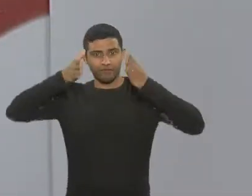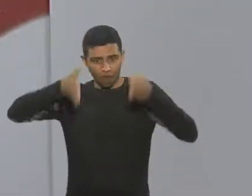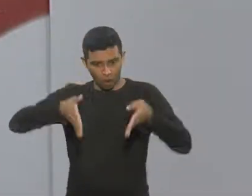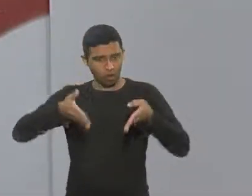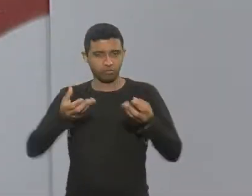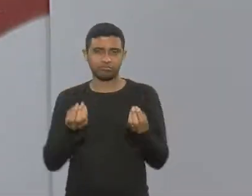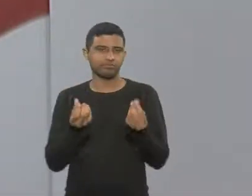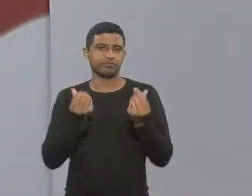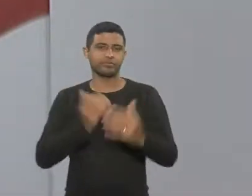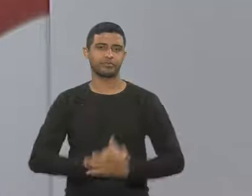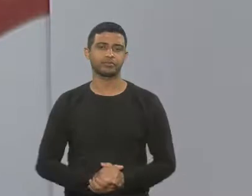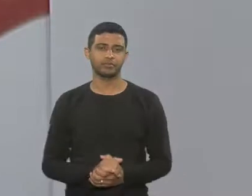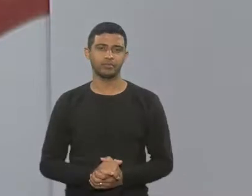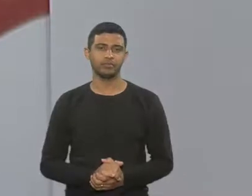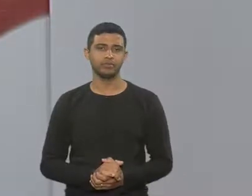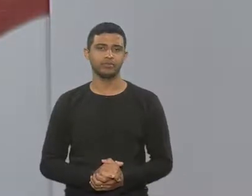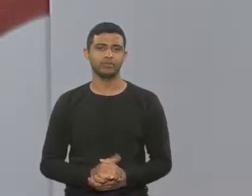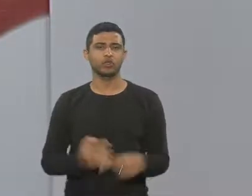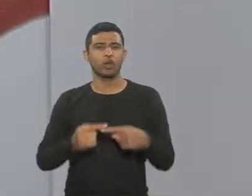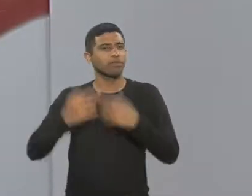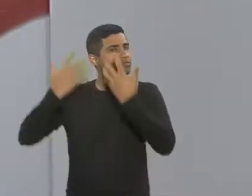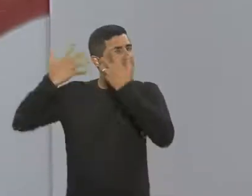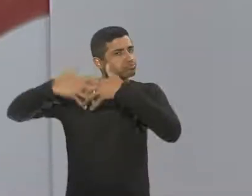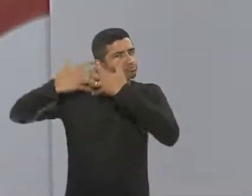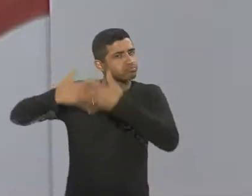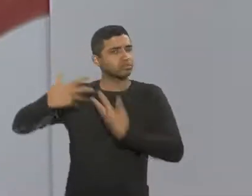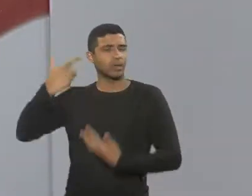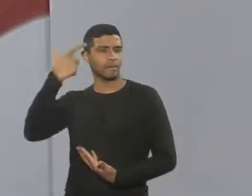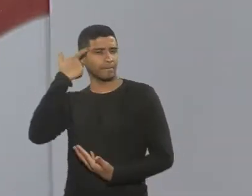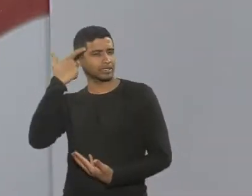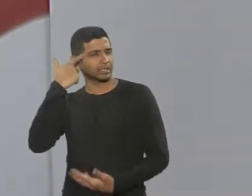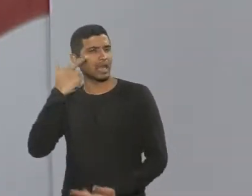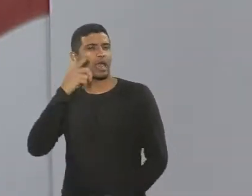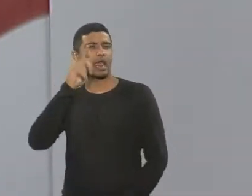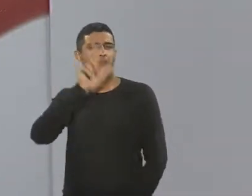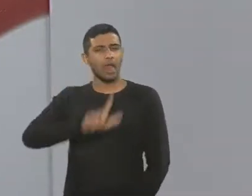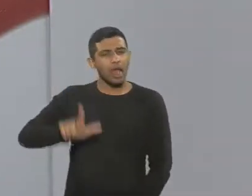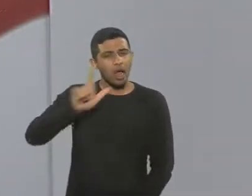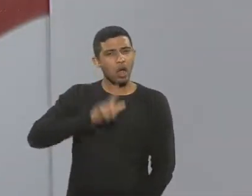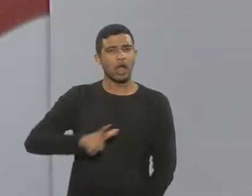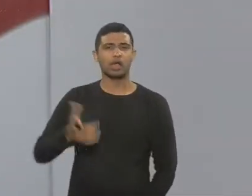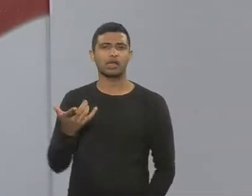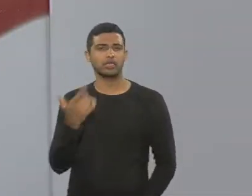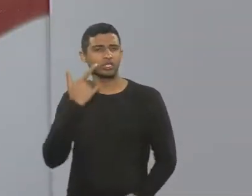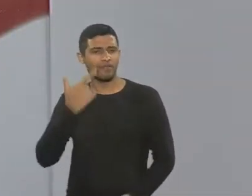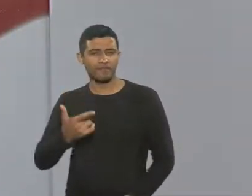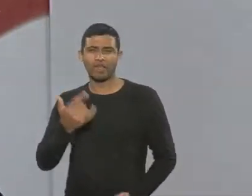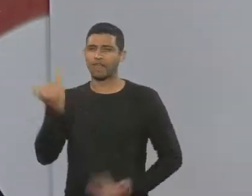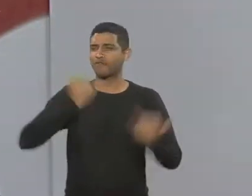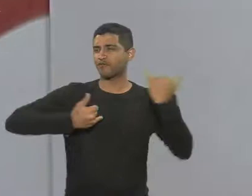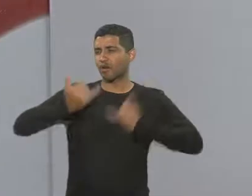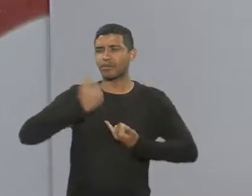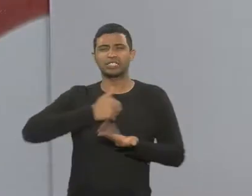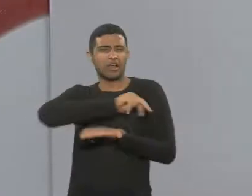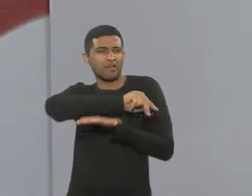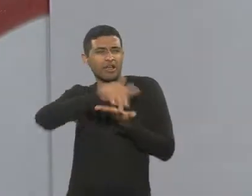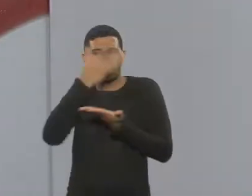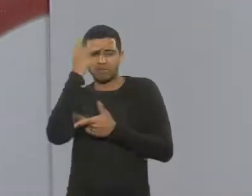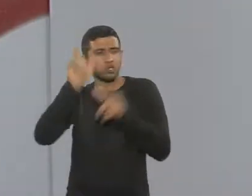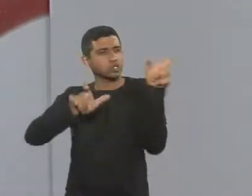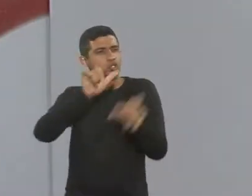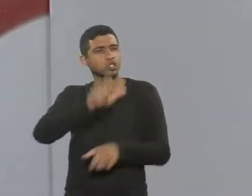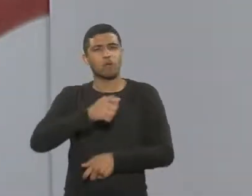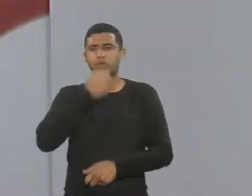ainda assim na questão do racionalismo, né, assim, do uso de uma linguagem muito racional, utilizando dados, entrevistando diversas